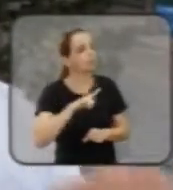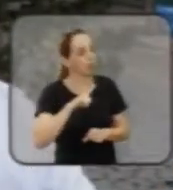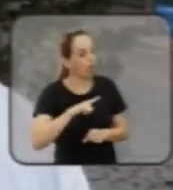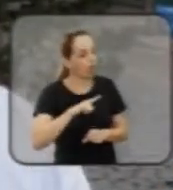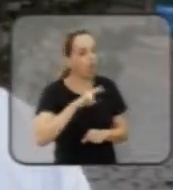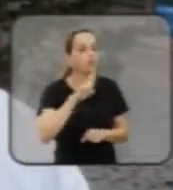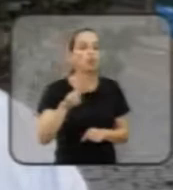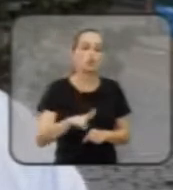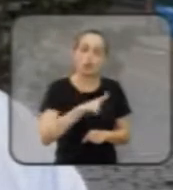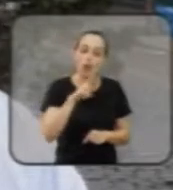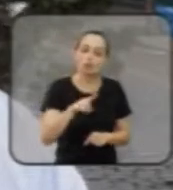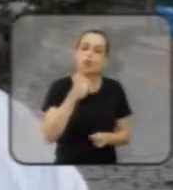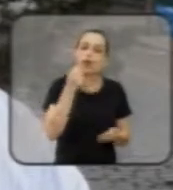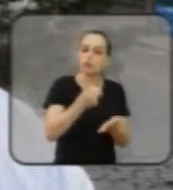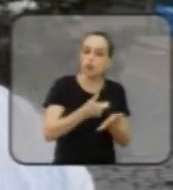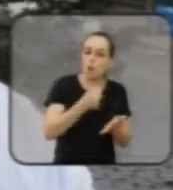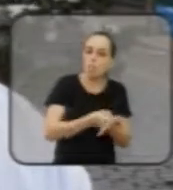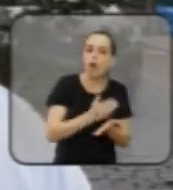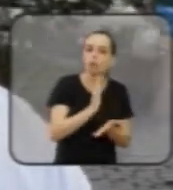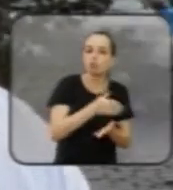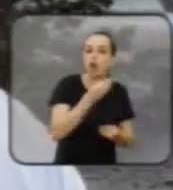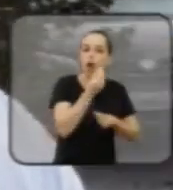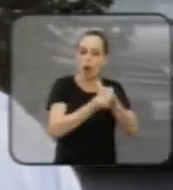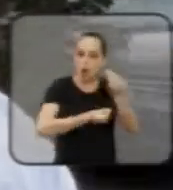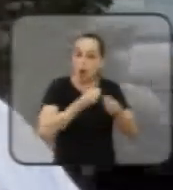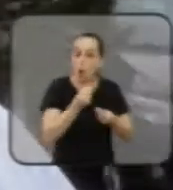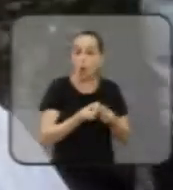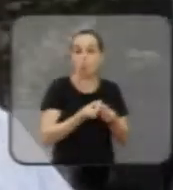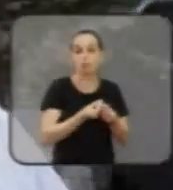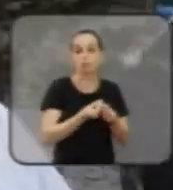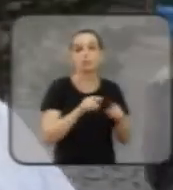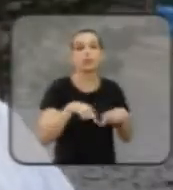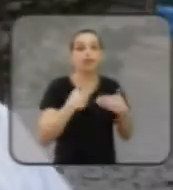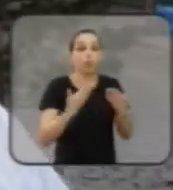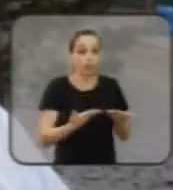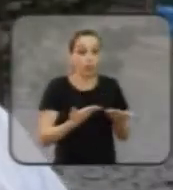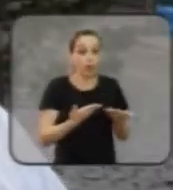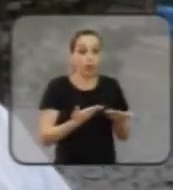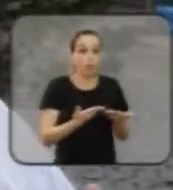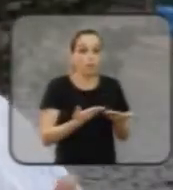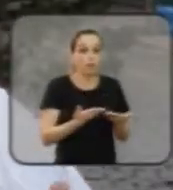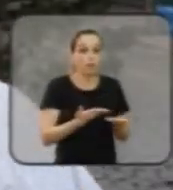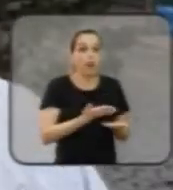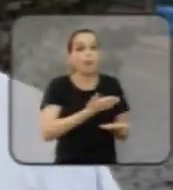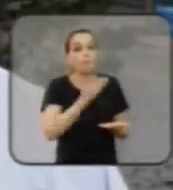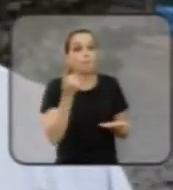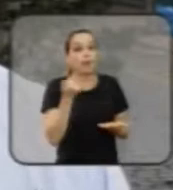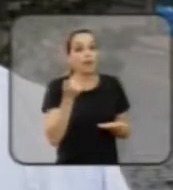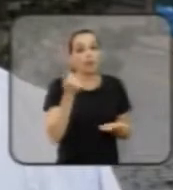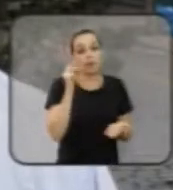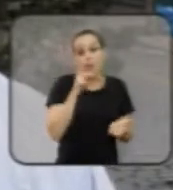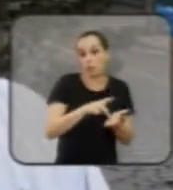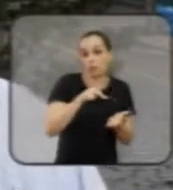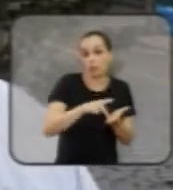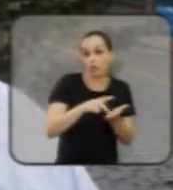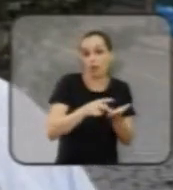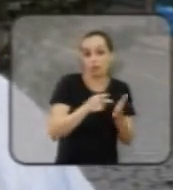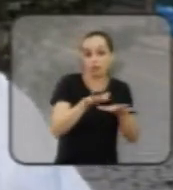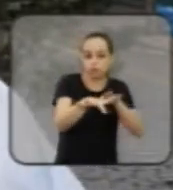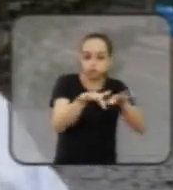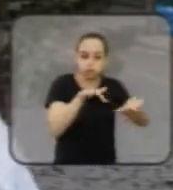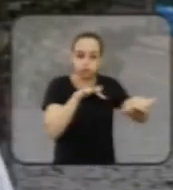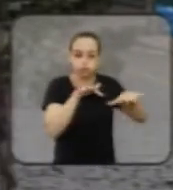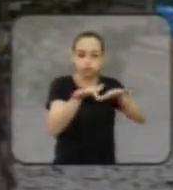saber se vai ser usado nisso daqui, se já foi pago todos os prédios. Então, não está vendo a melhoria do, principalmente do